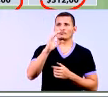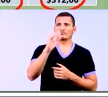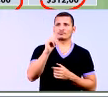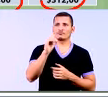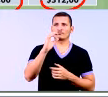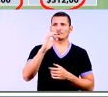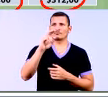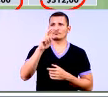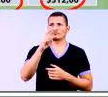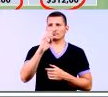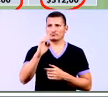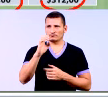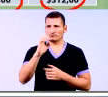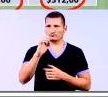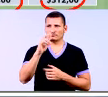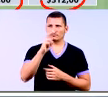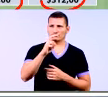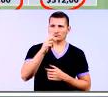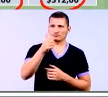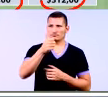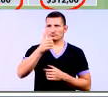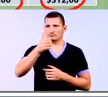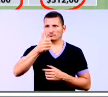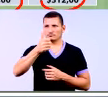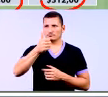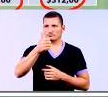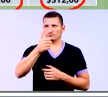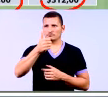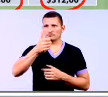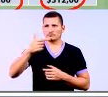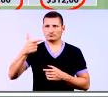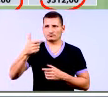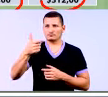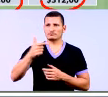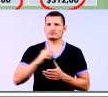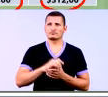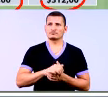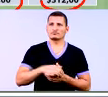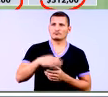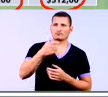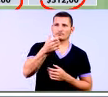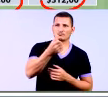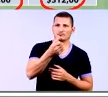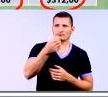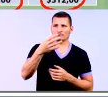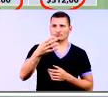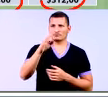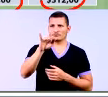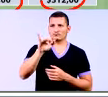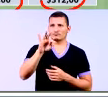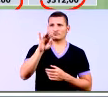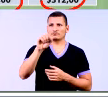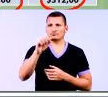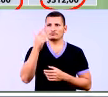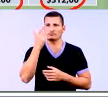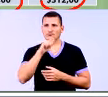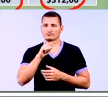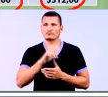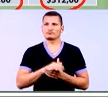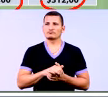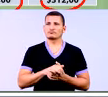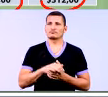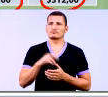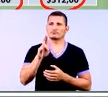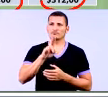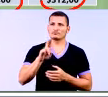512K é mais do que necessário. Com 64 bits você consegue usar o sistema operacional novo, com baixíssimo gasto de energia e